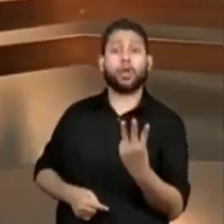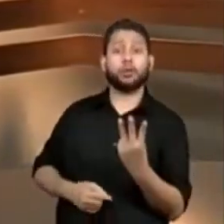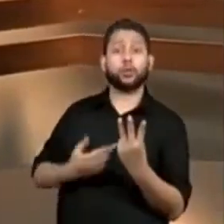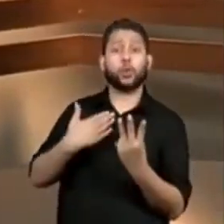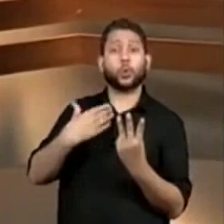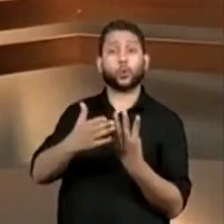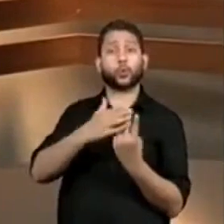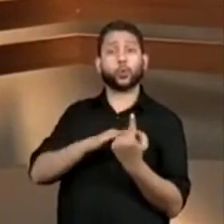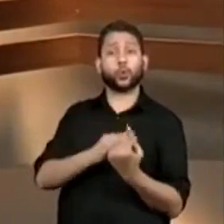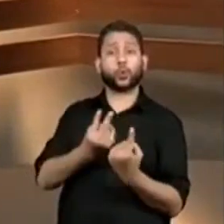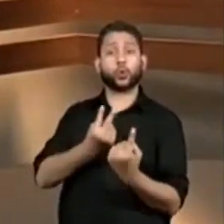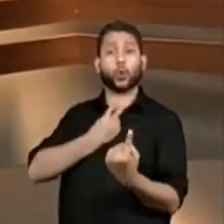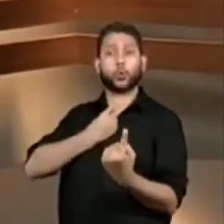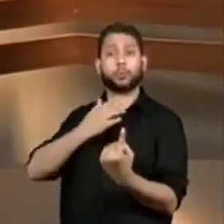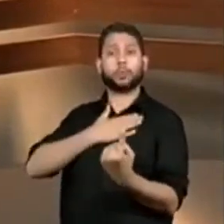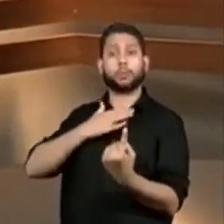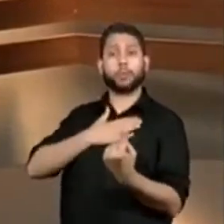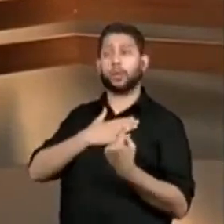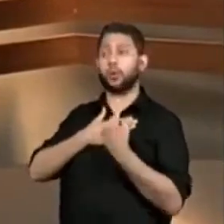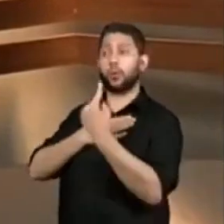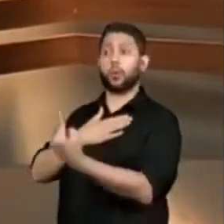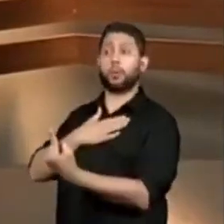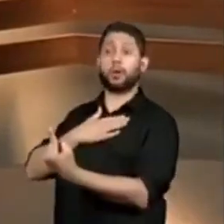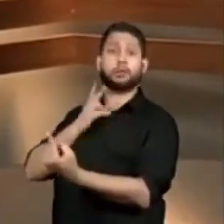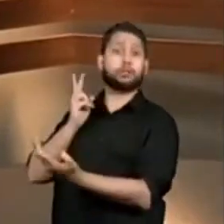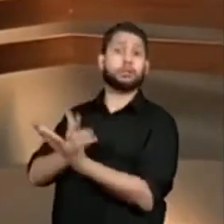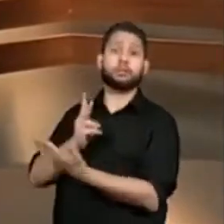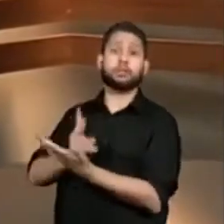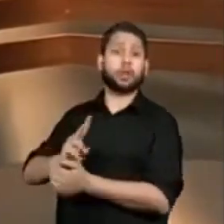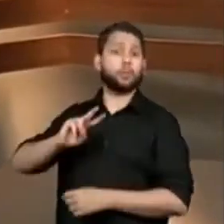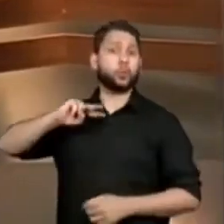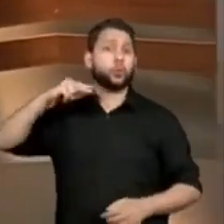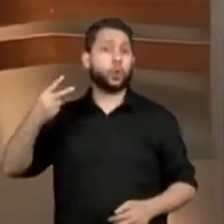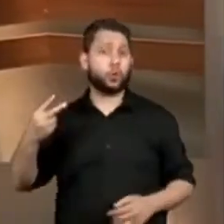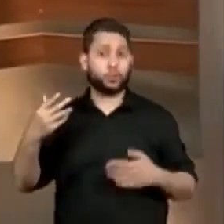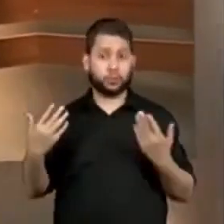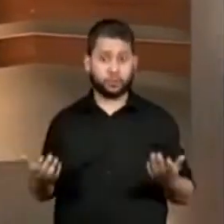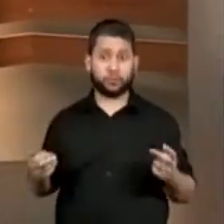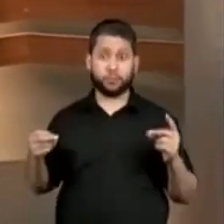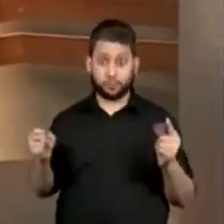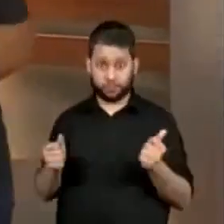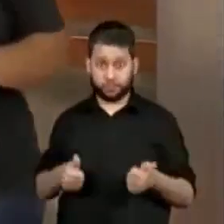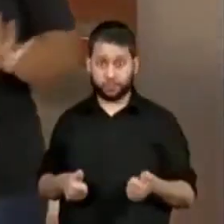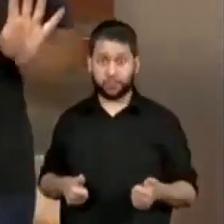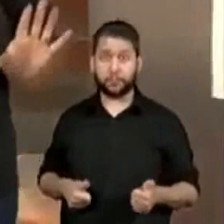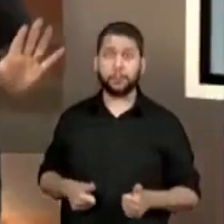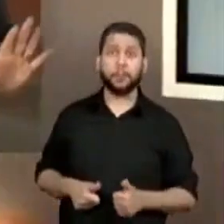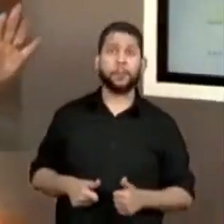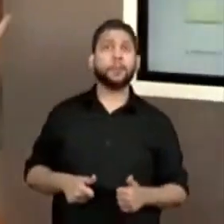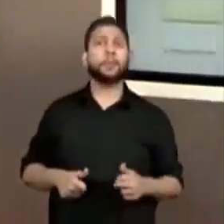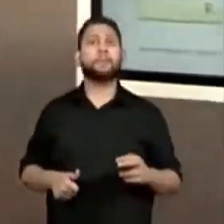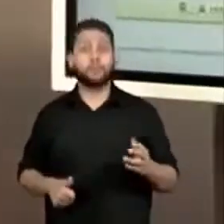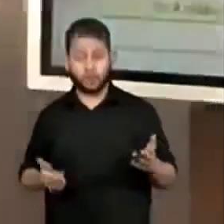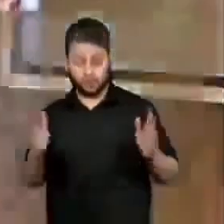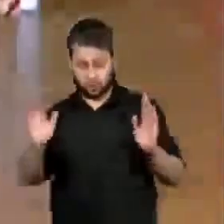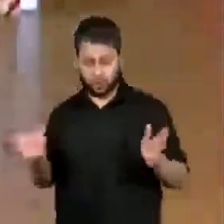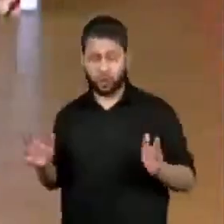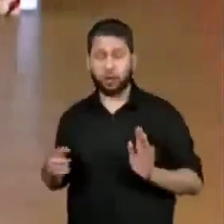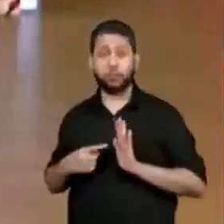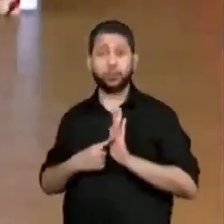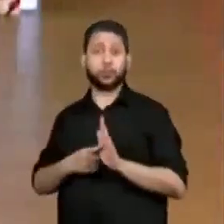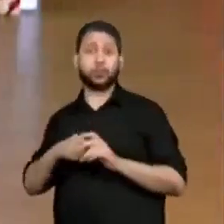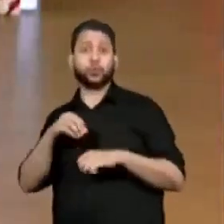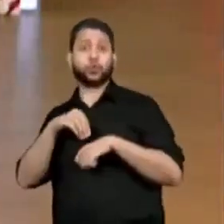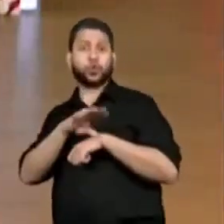dividir bastante coisa hein Nossa então vamos aqui seguinte nós fizemos a dica